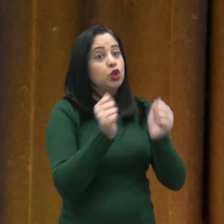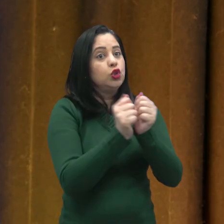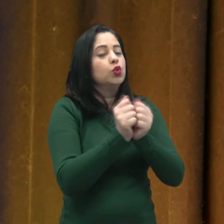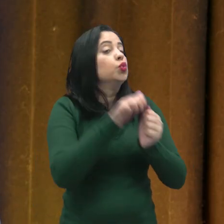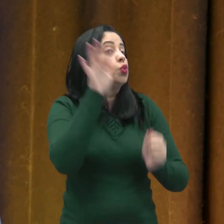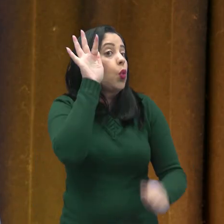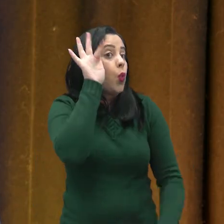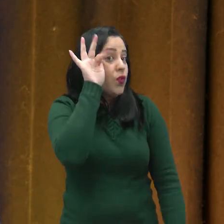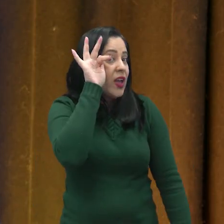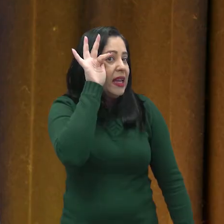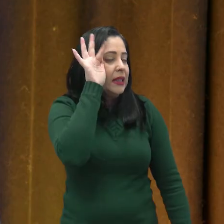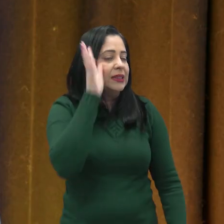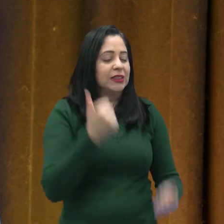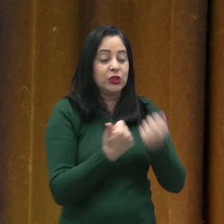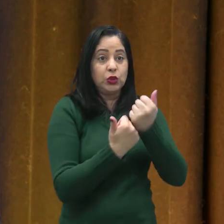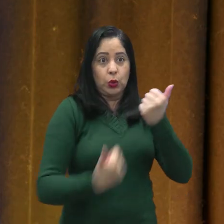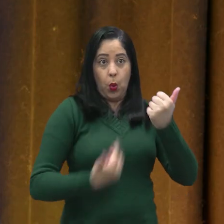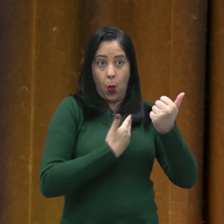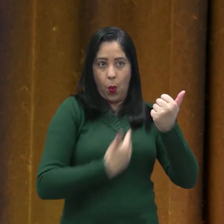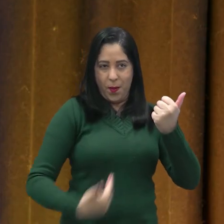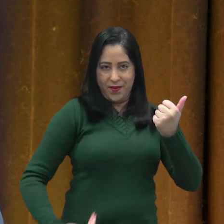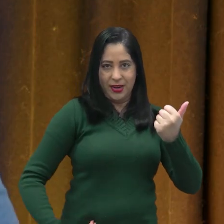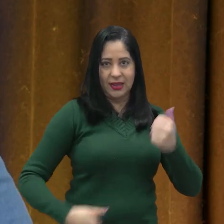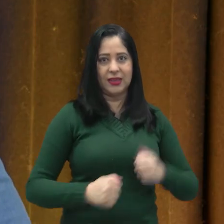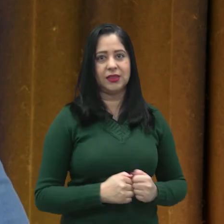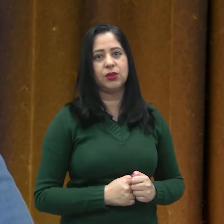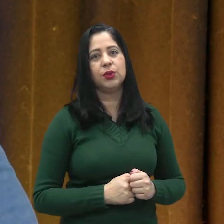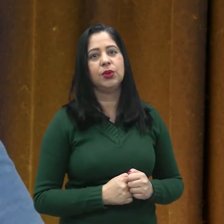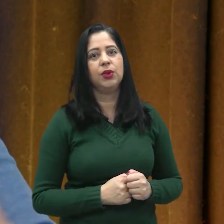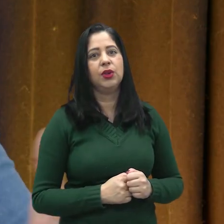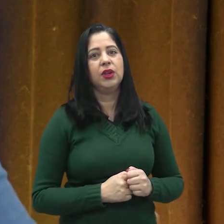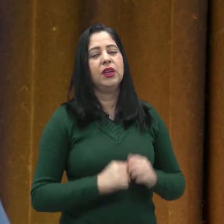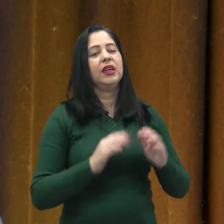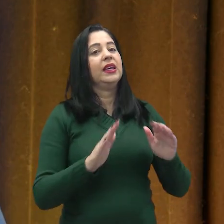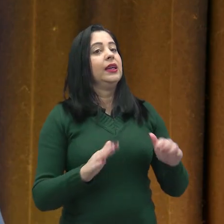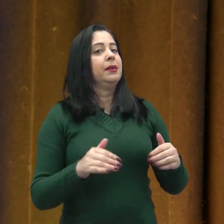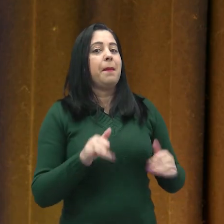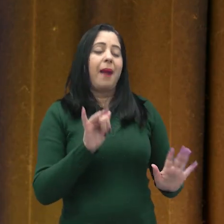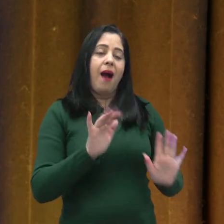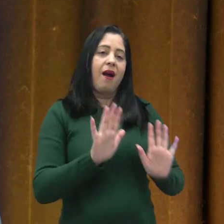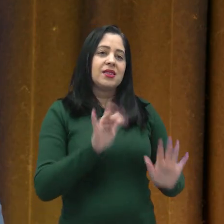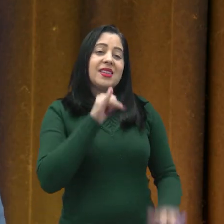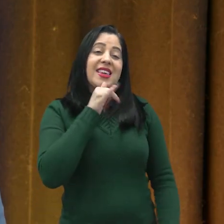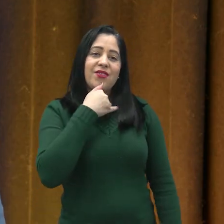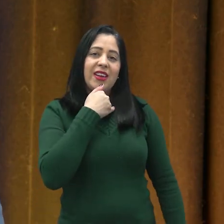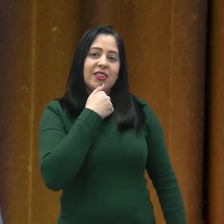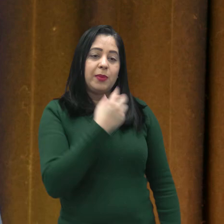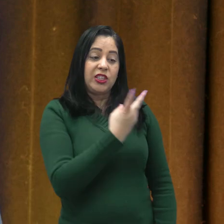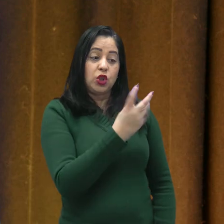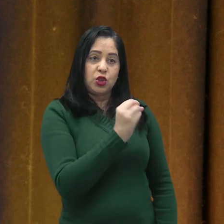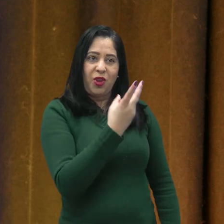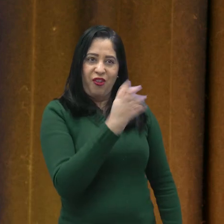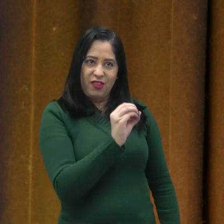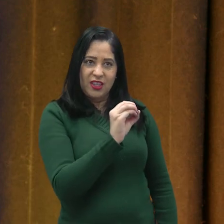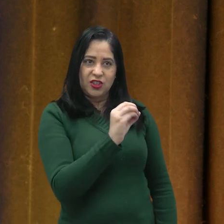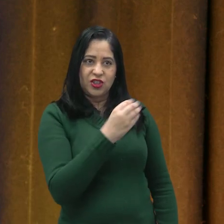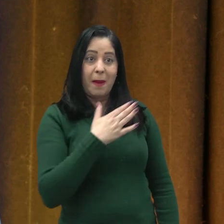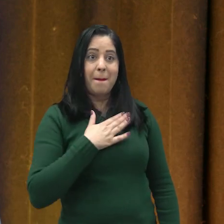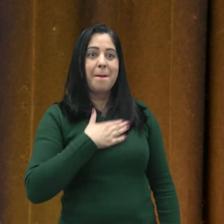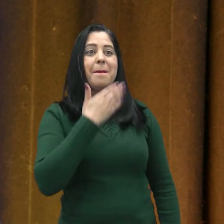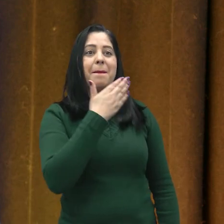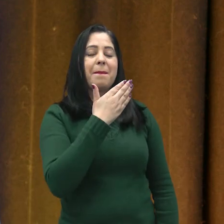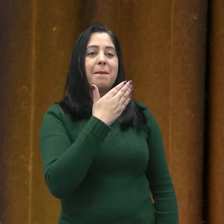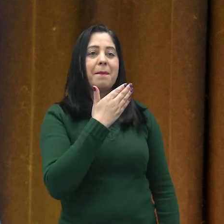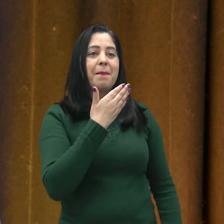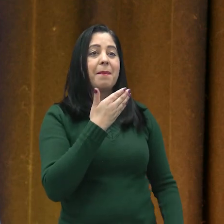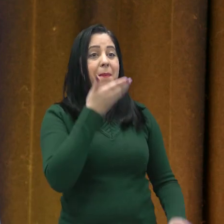e a gente, através dali, a gente fez mandatos muito bons. Infelizmente, meu pai faleceu em 2020, né? A gente